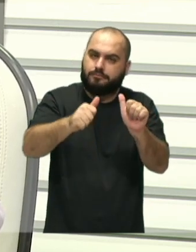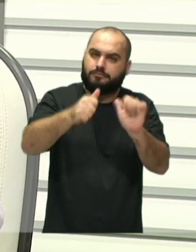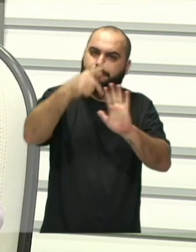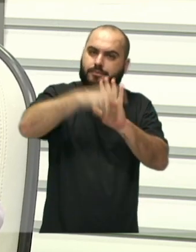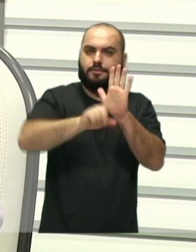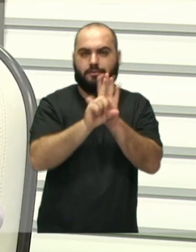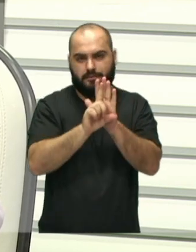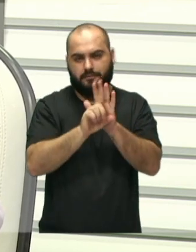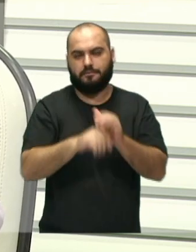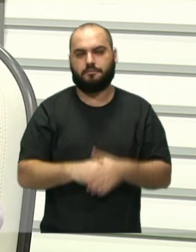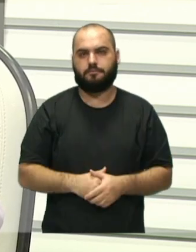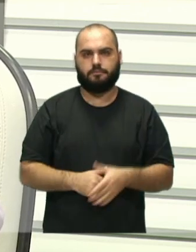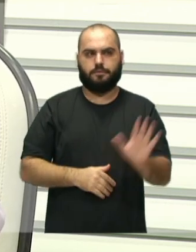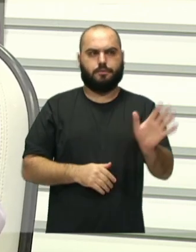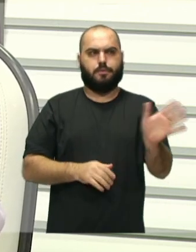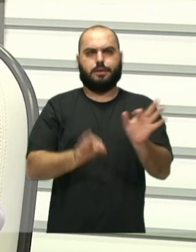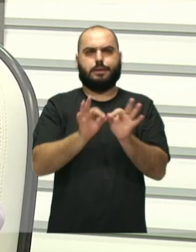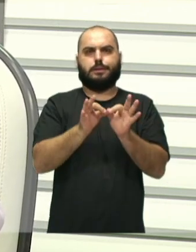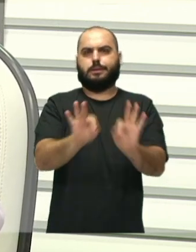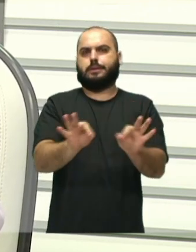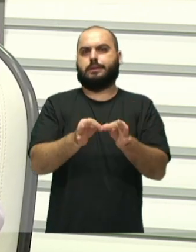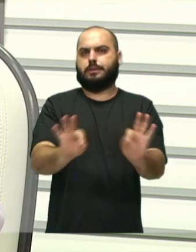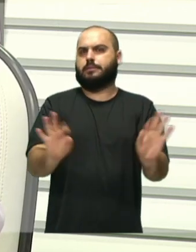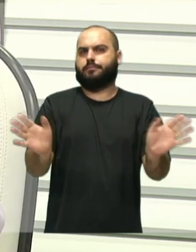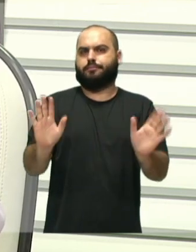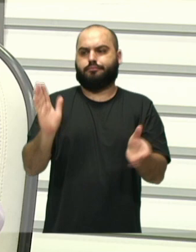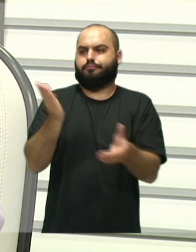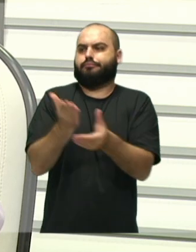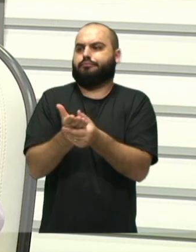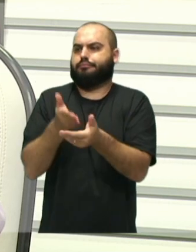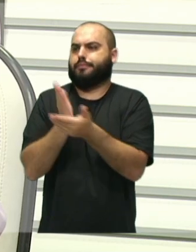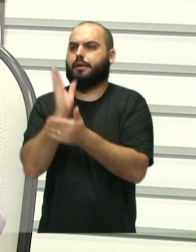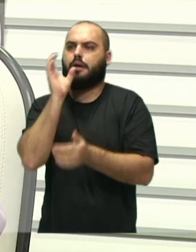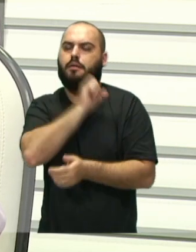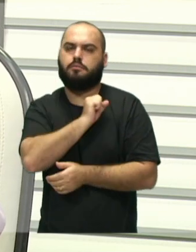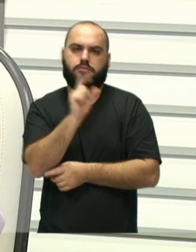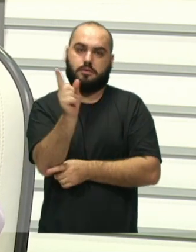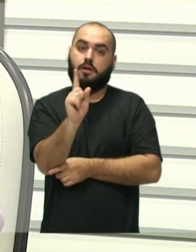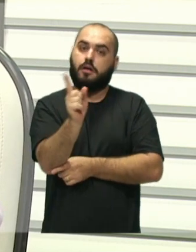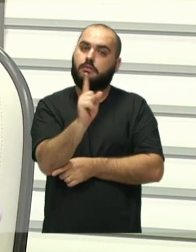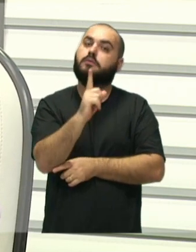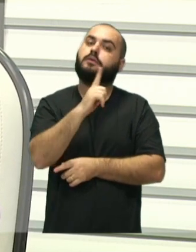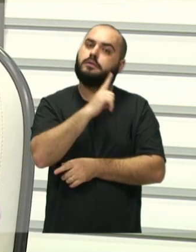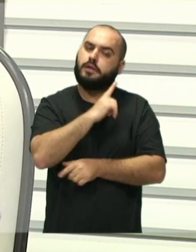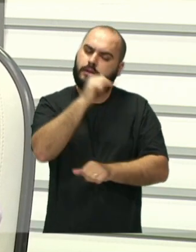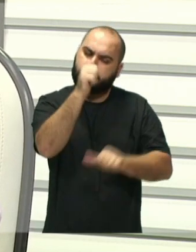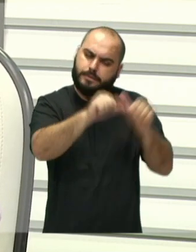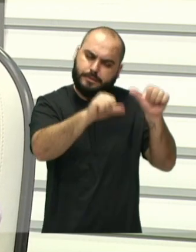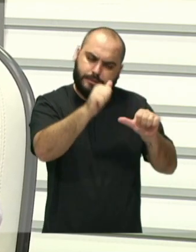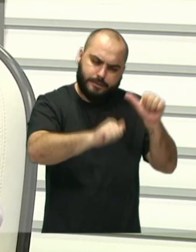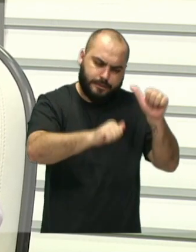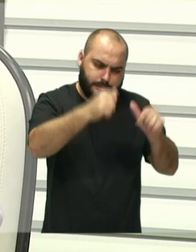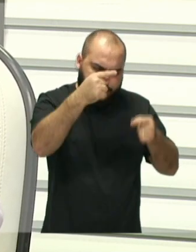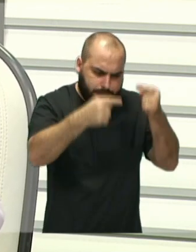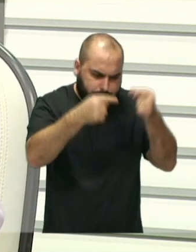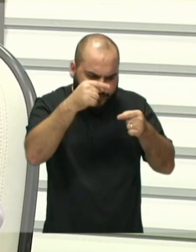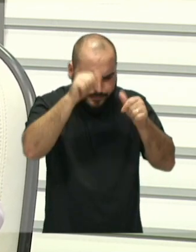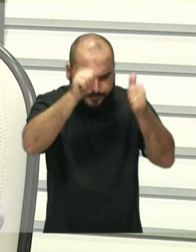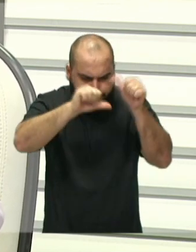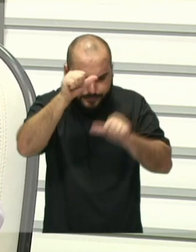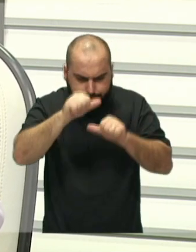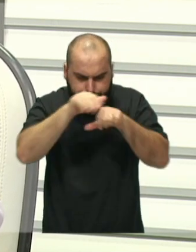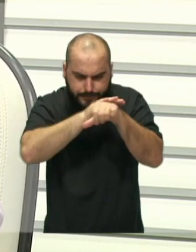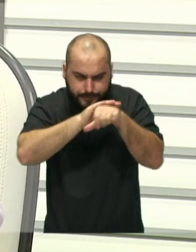então o projeto ele não é tão simples ele não é protocolar de aprovar tão rápido que nós precisamos aparecerá todas essas nuances